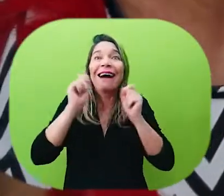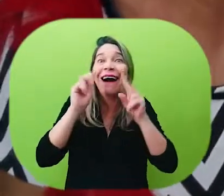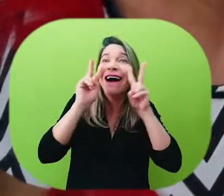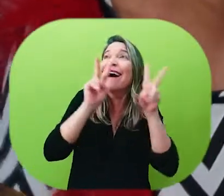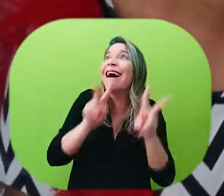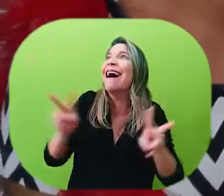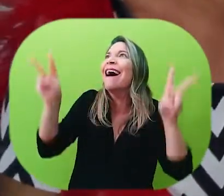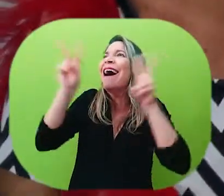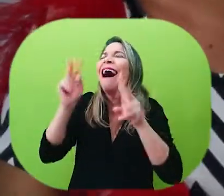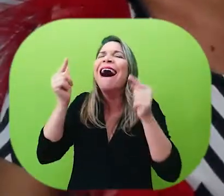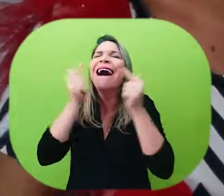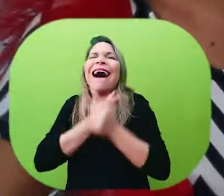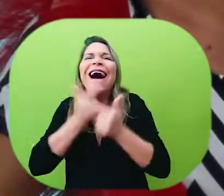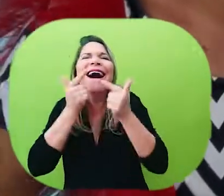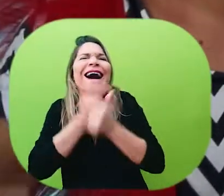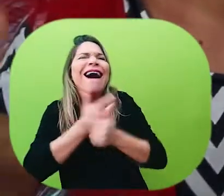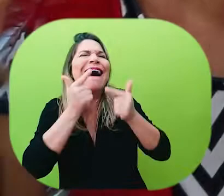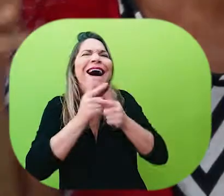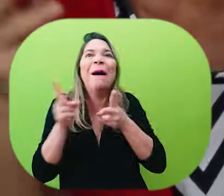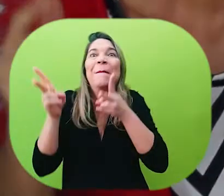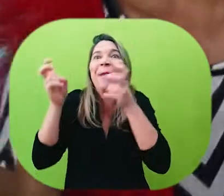bom humor.